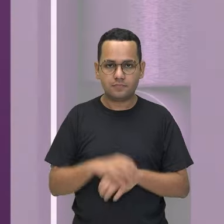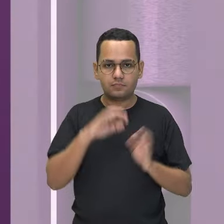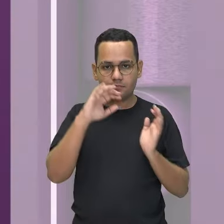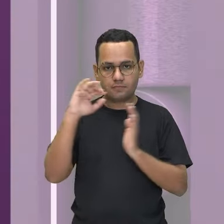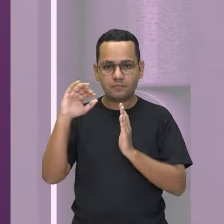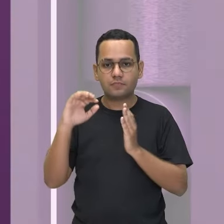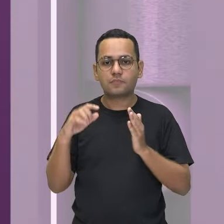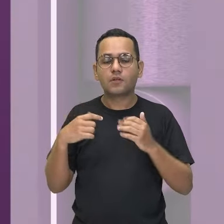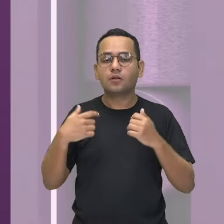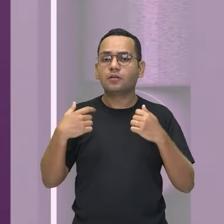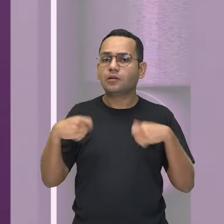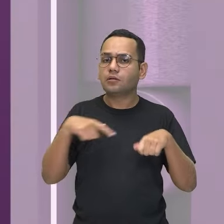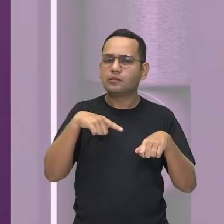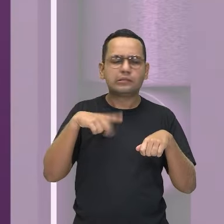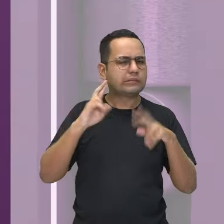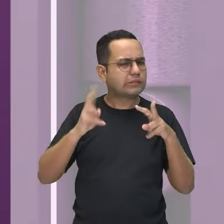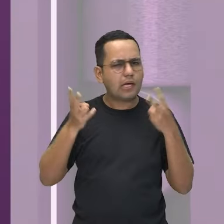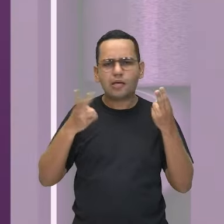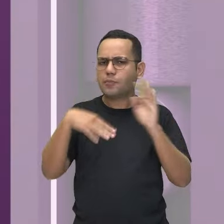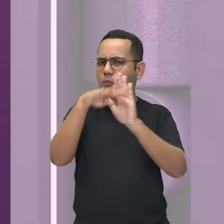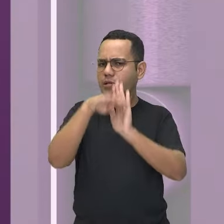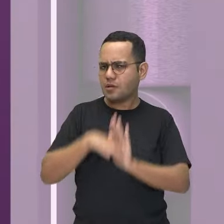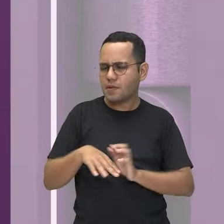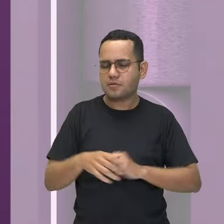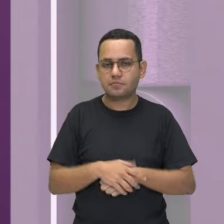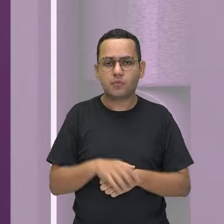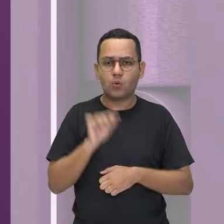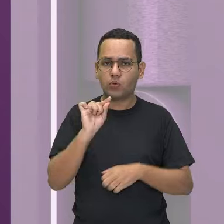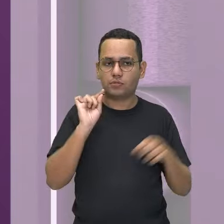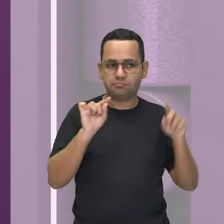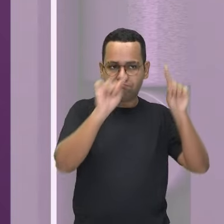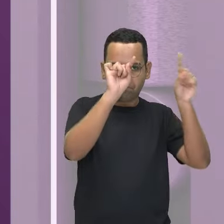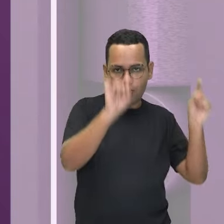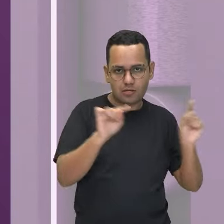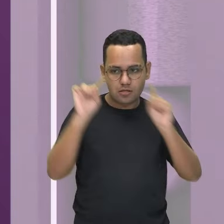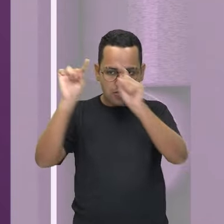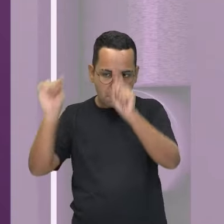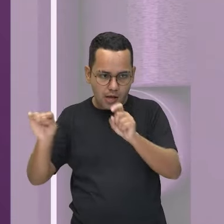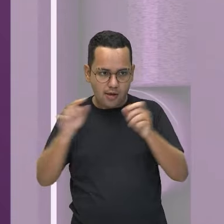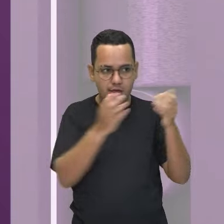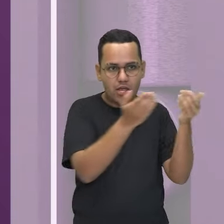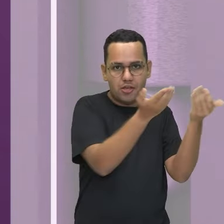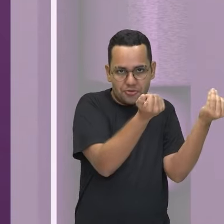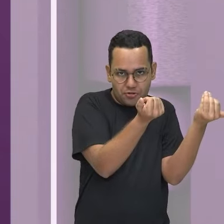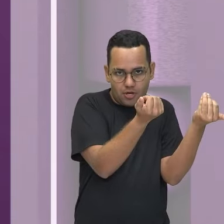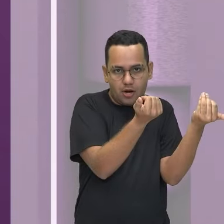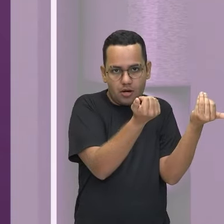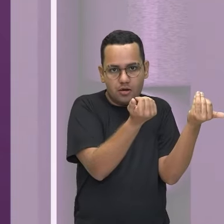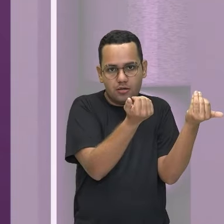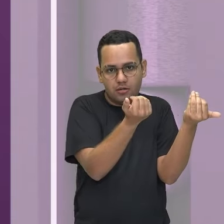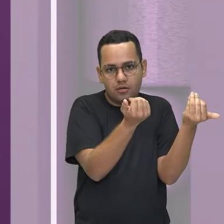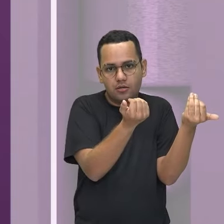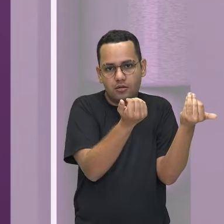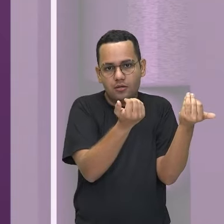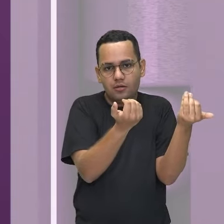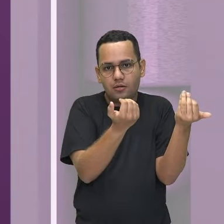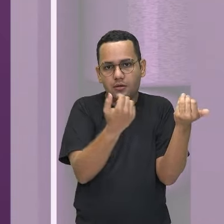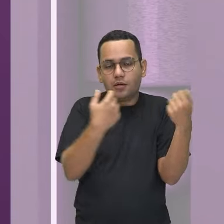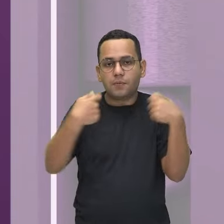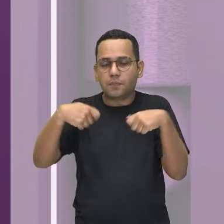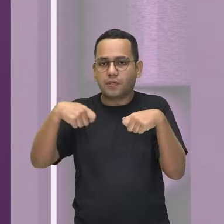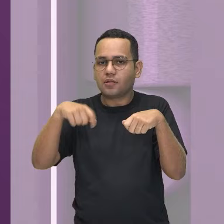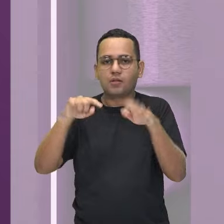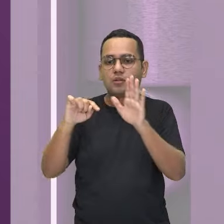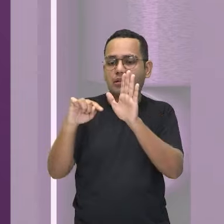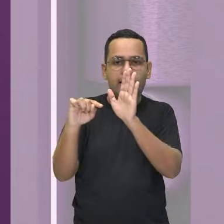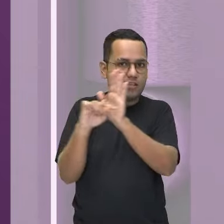mesmo passo a passo. A gente vai eliminar os parênteses, tá? Quando a gente faz essa eliminação dos parênteses, o que a gente faz? O